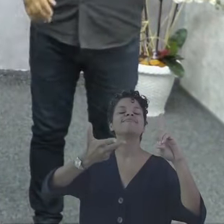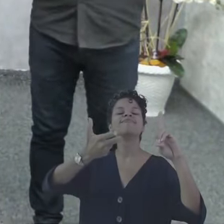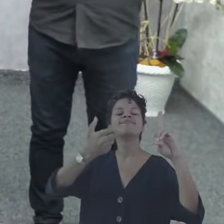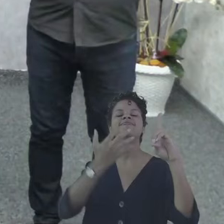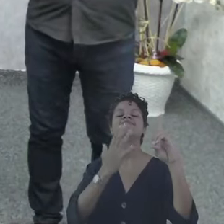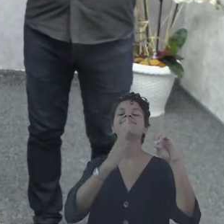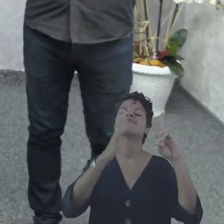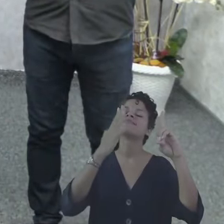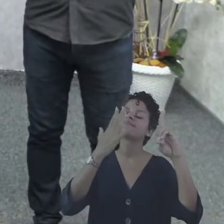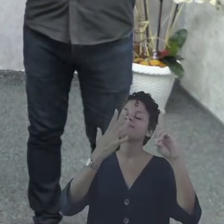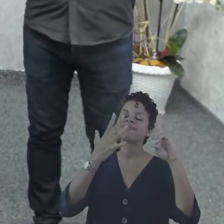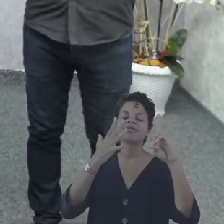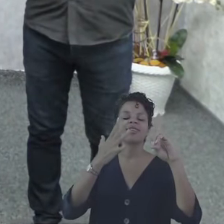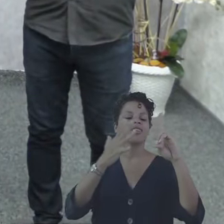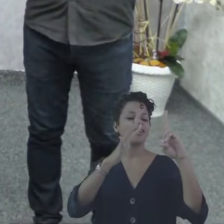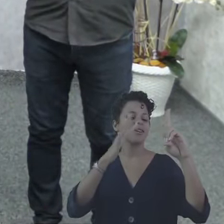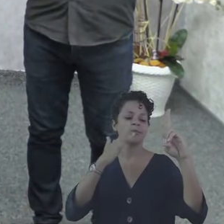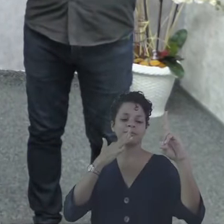prostrarei ao